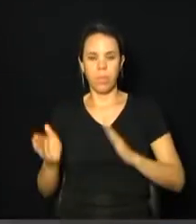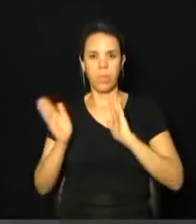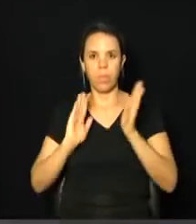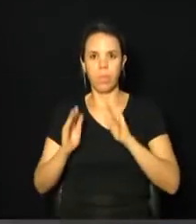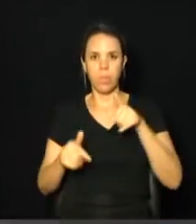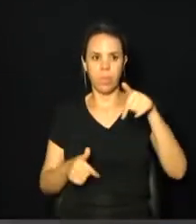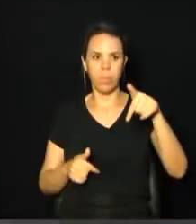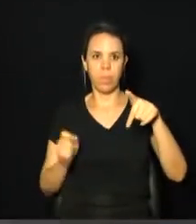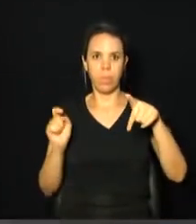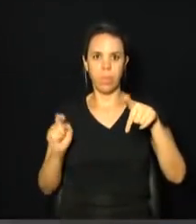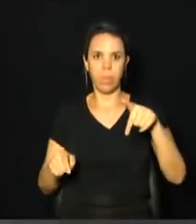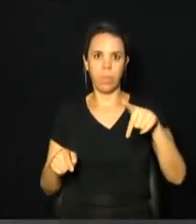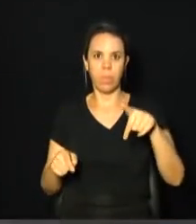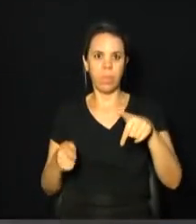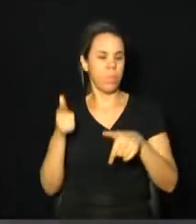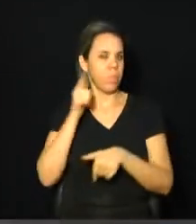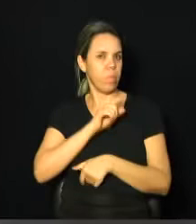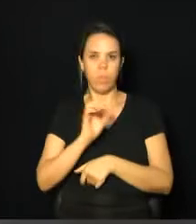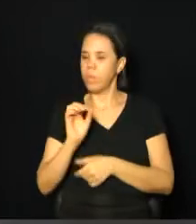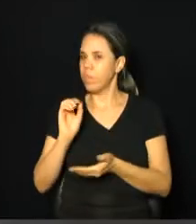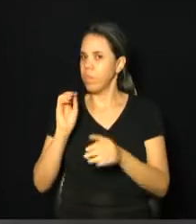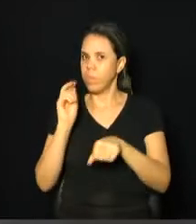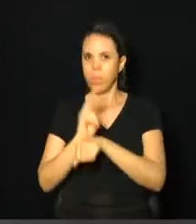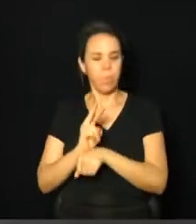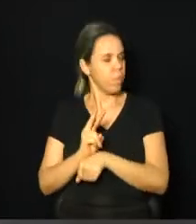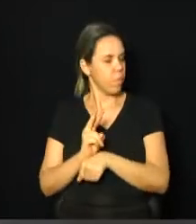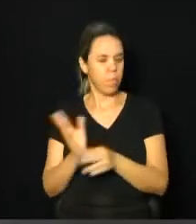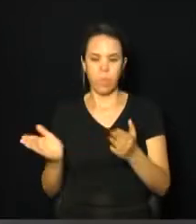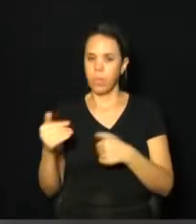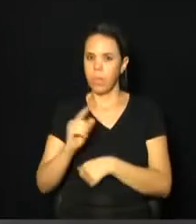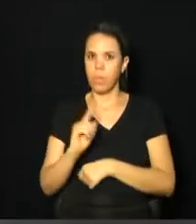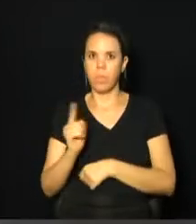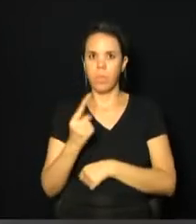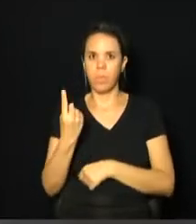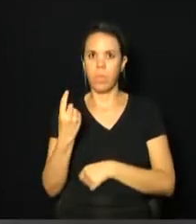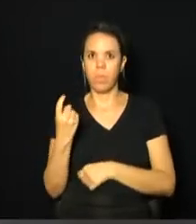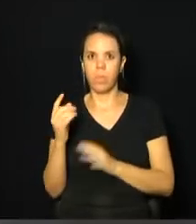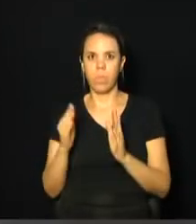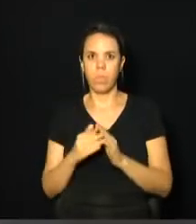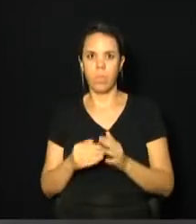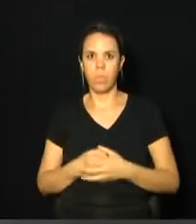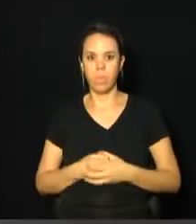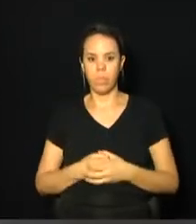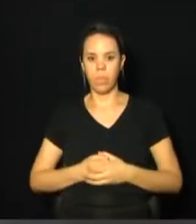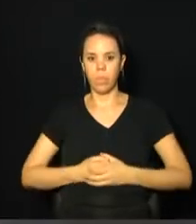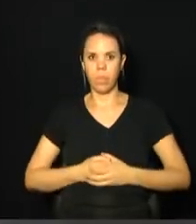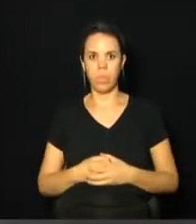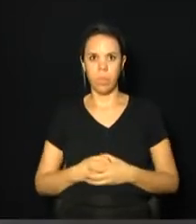7 mil litros, ele não consegue abastecer a caixa. Uma casa, né? Ela está passando para o outro lado.